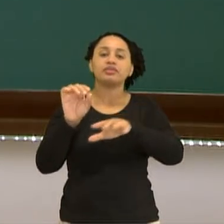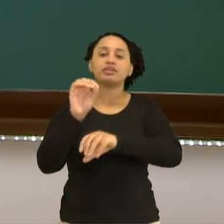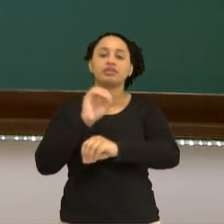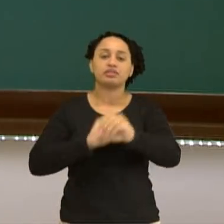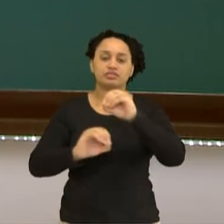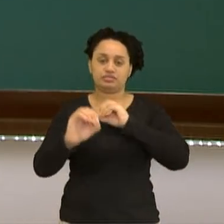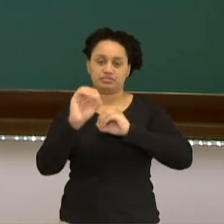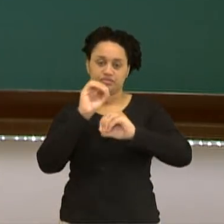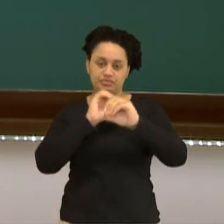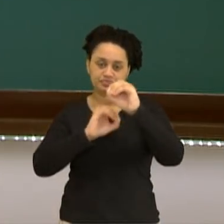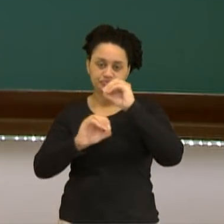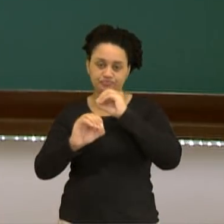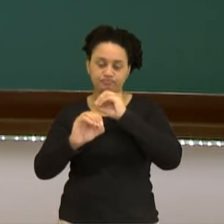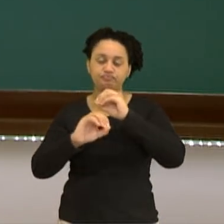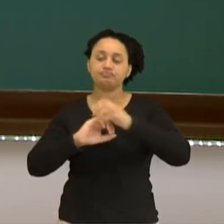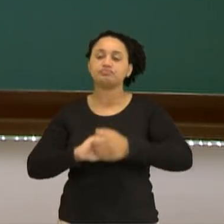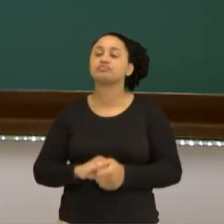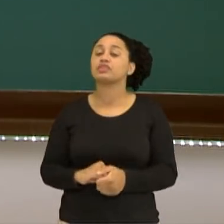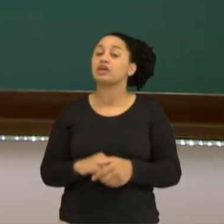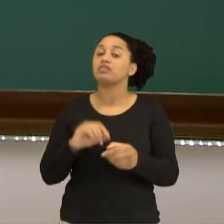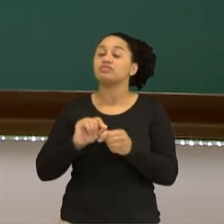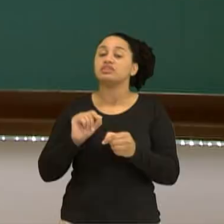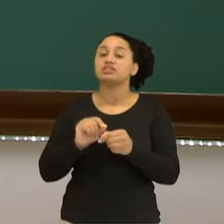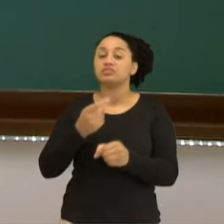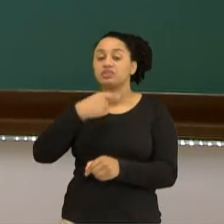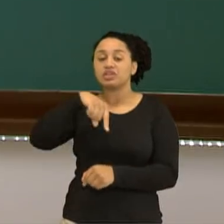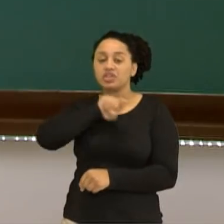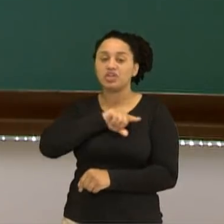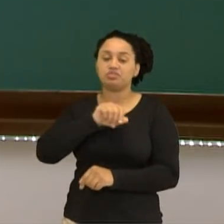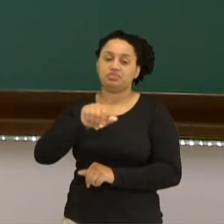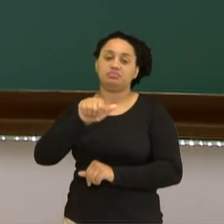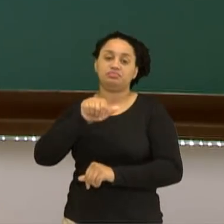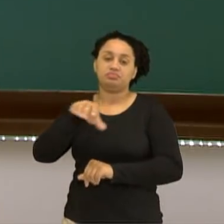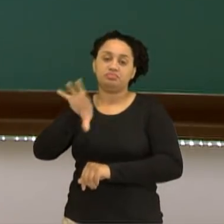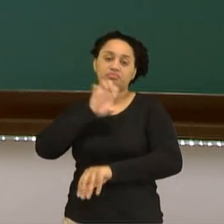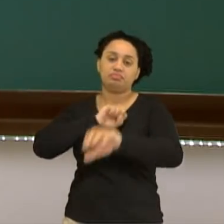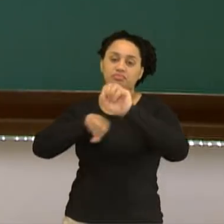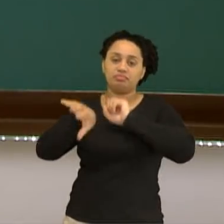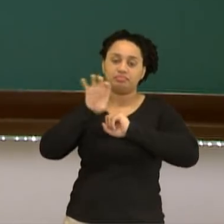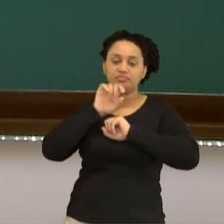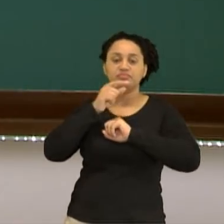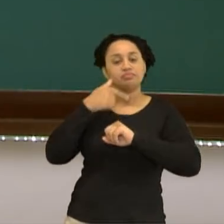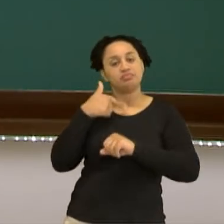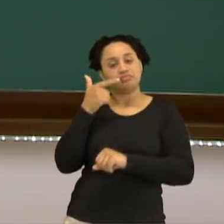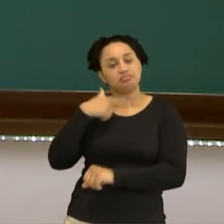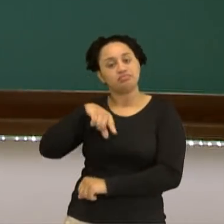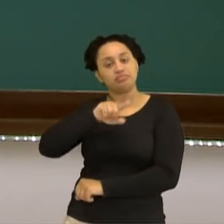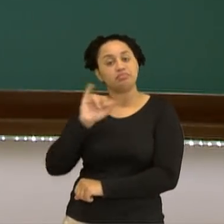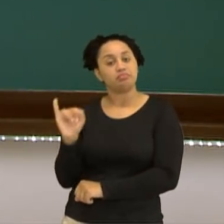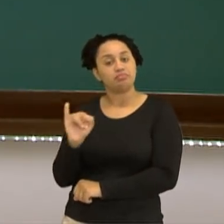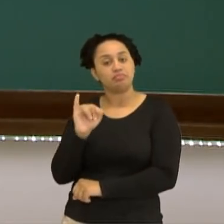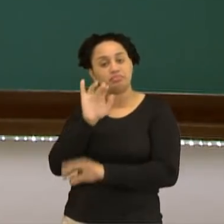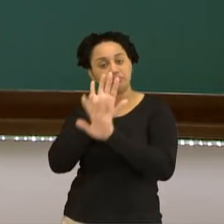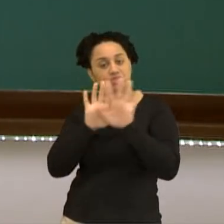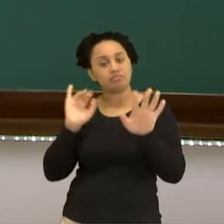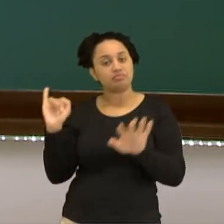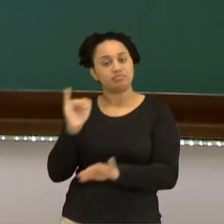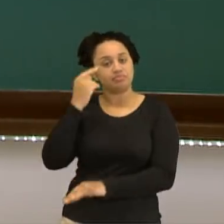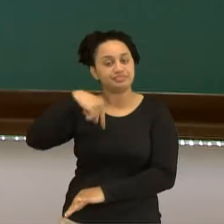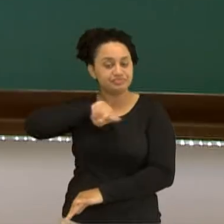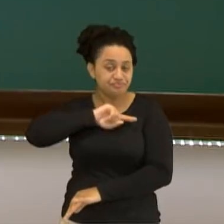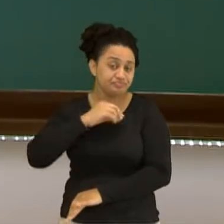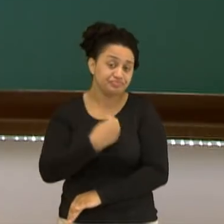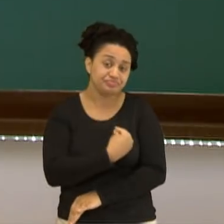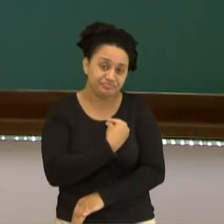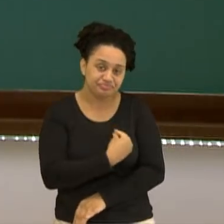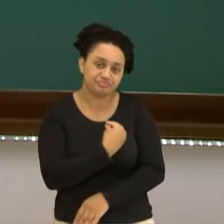carbônico pelo oxigênio, nos proporcionando esse gás tão importante para a nossa sobrevivência. Daí, então,